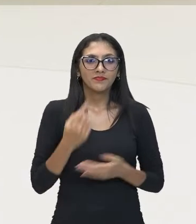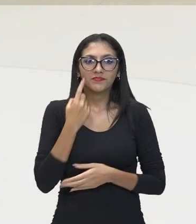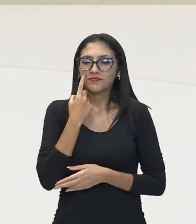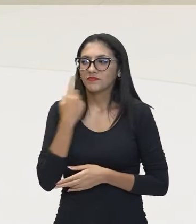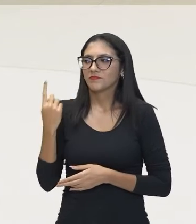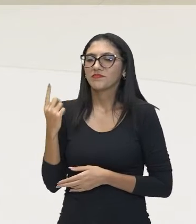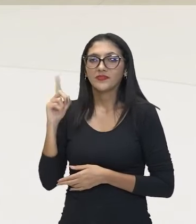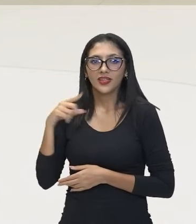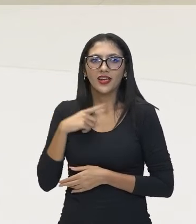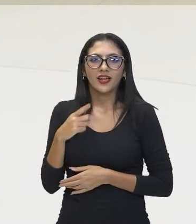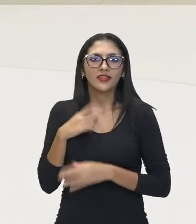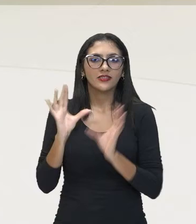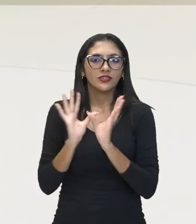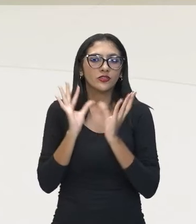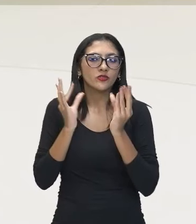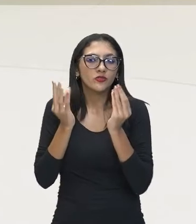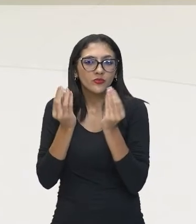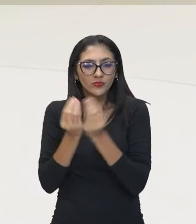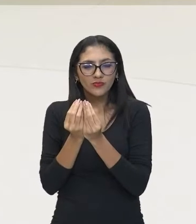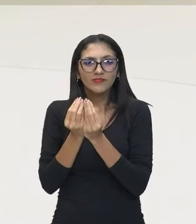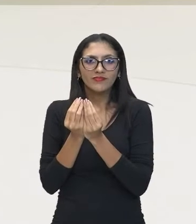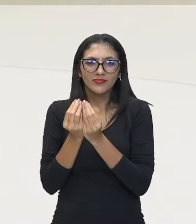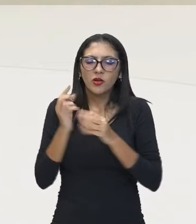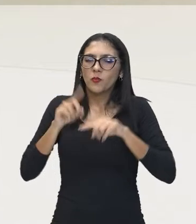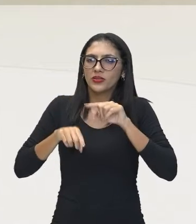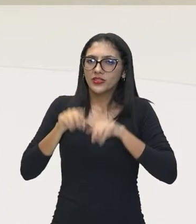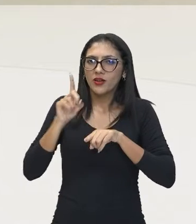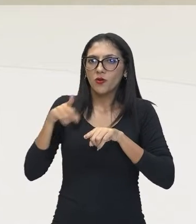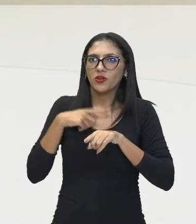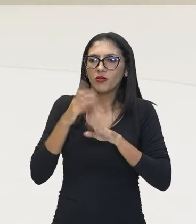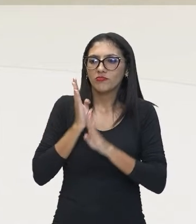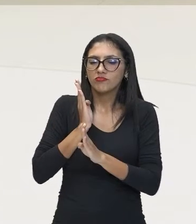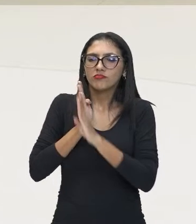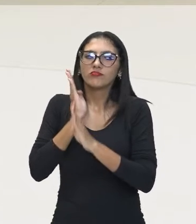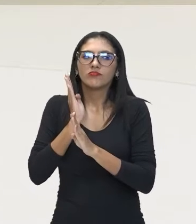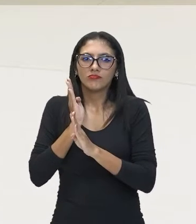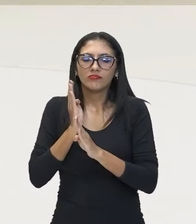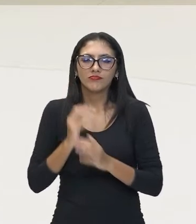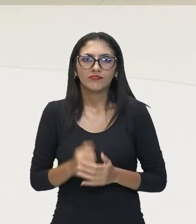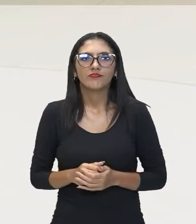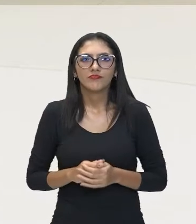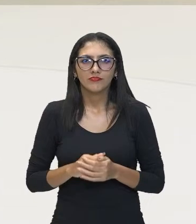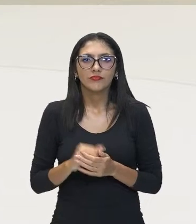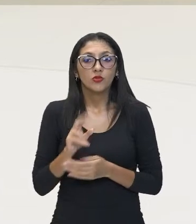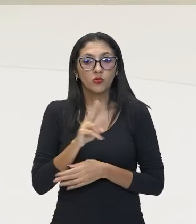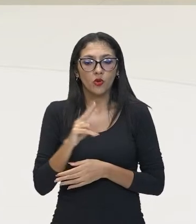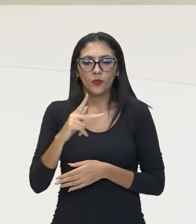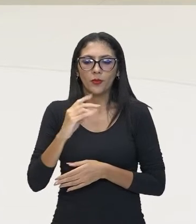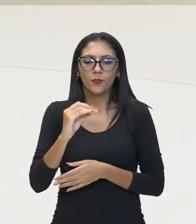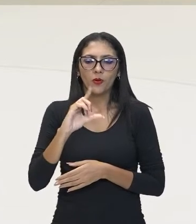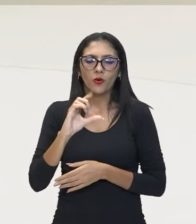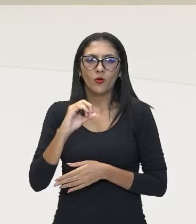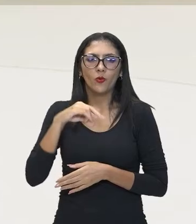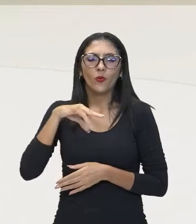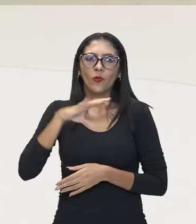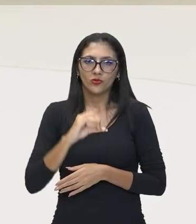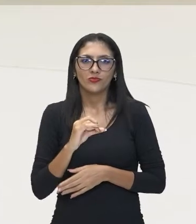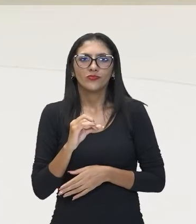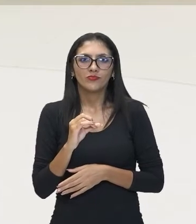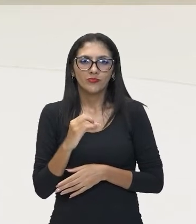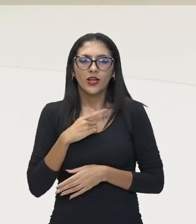né? O elemento polônio descoberto pela Marie, e esse nome foi dado justamente por conta do seu país de